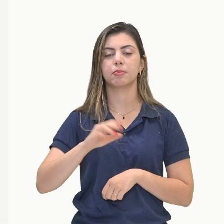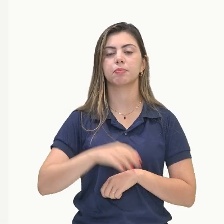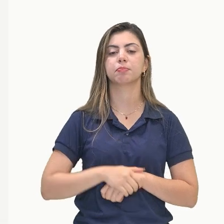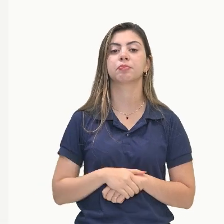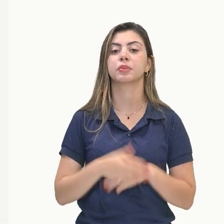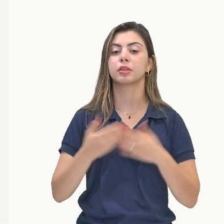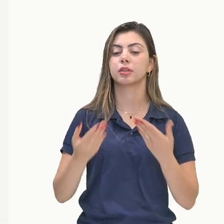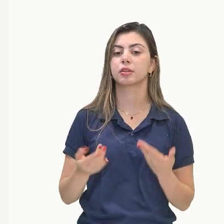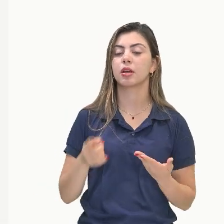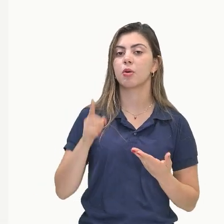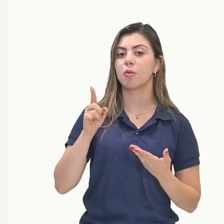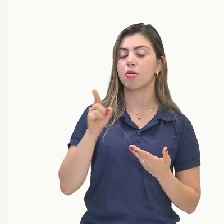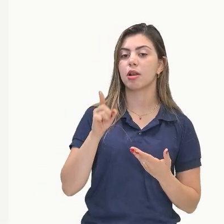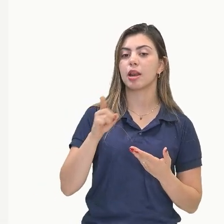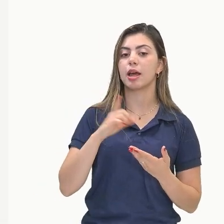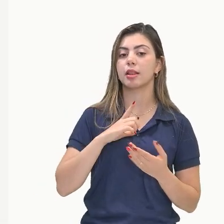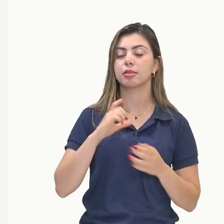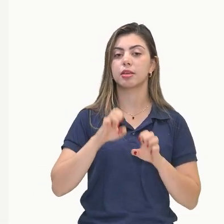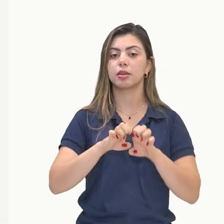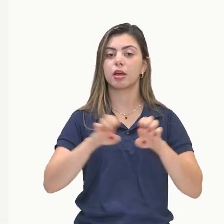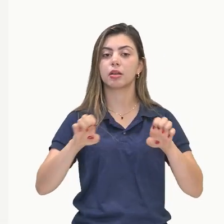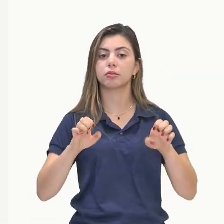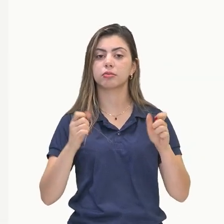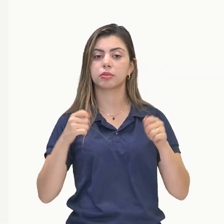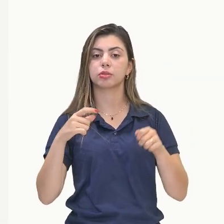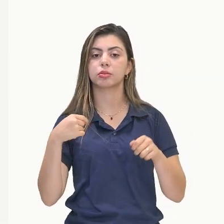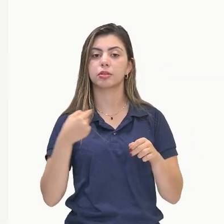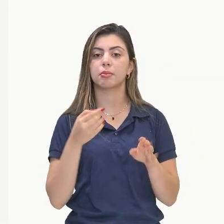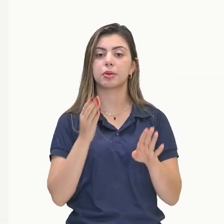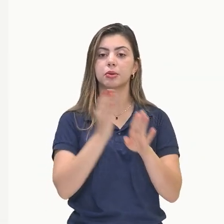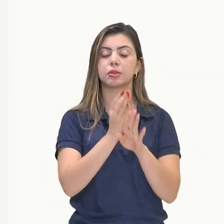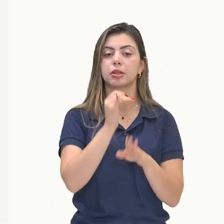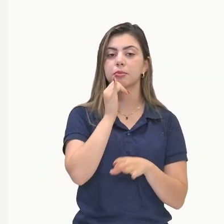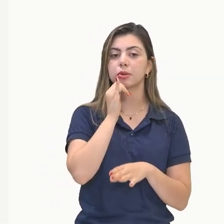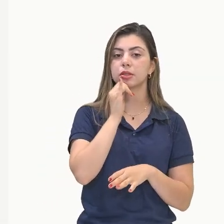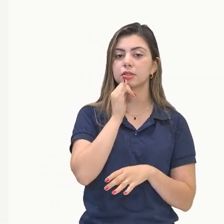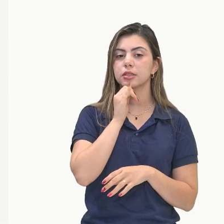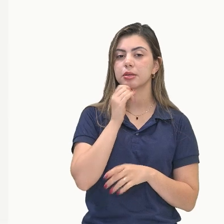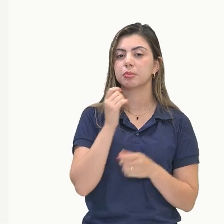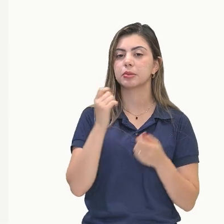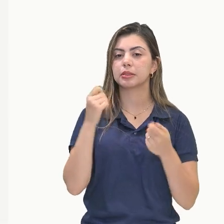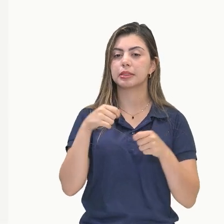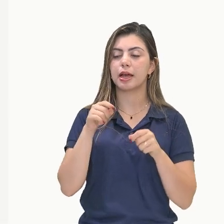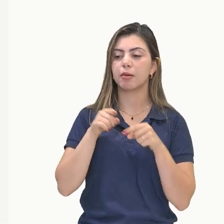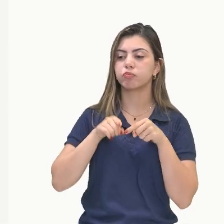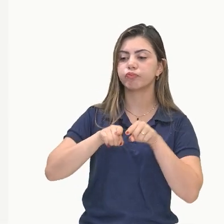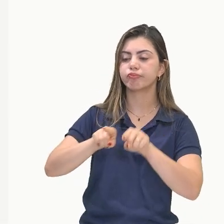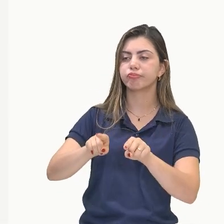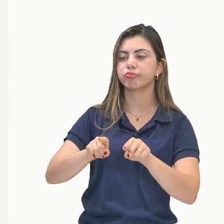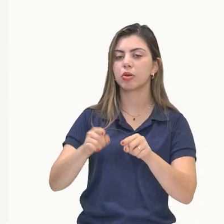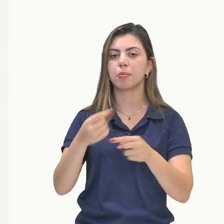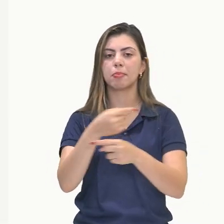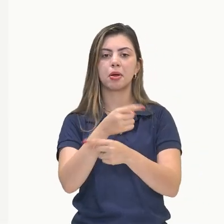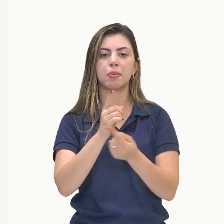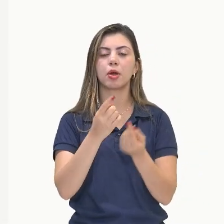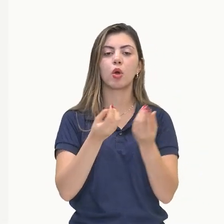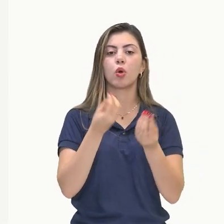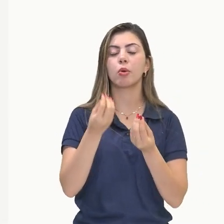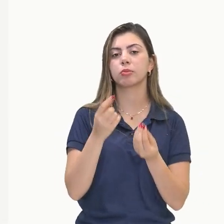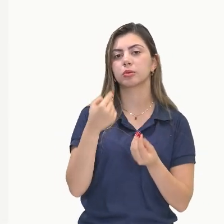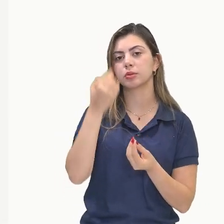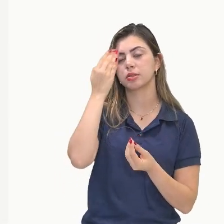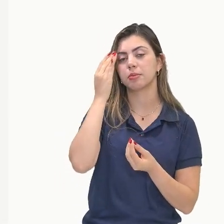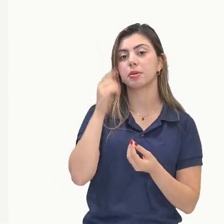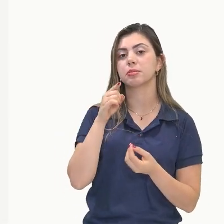como eu falei, ela me dá o módulo da força magnética. Se eu quiser saber a direção e o sentido, porque a força magnética é um